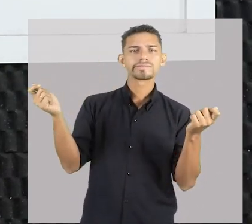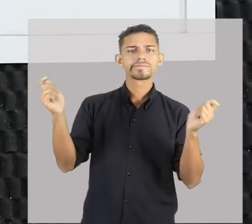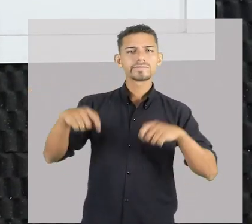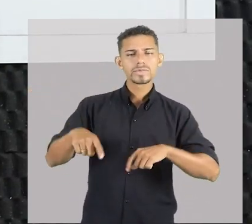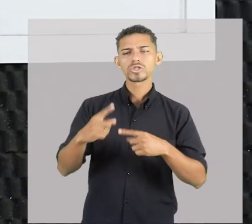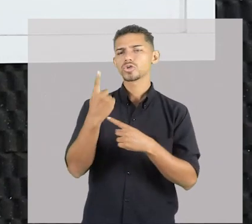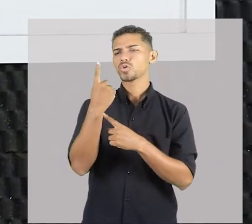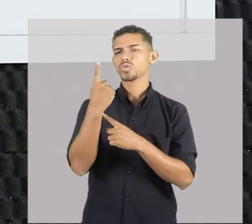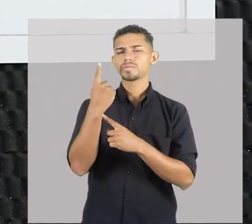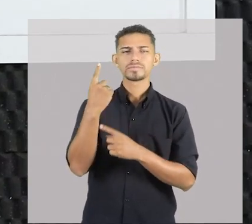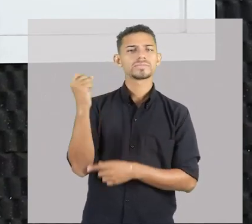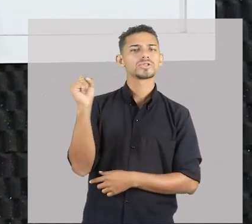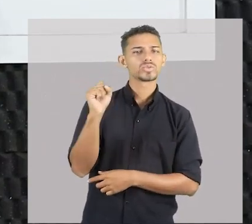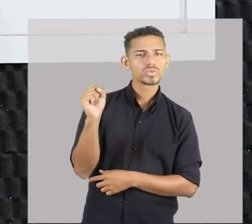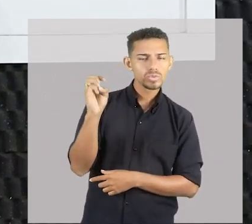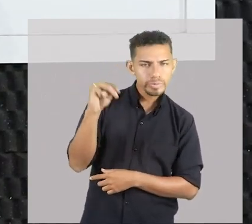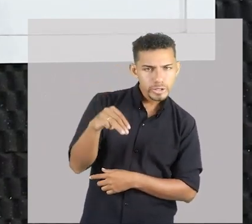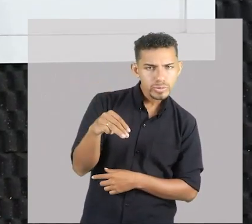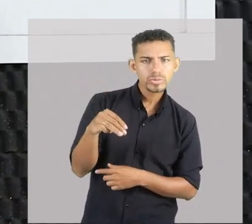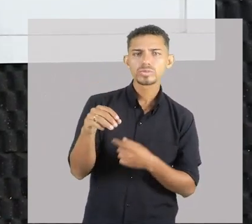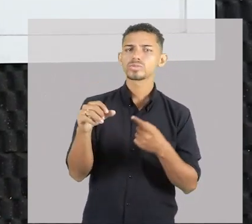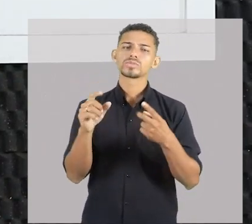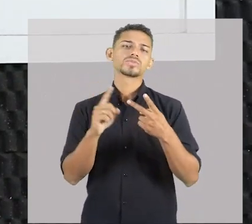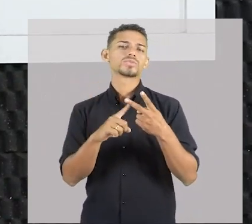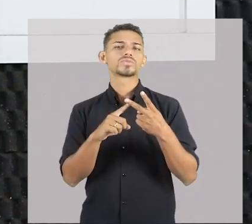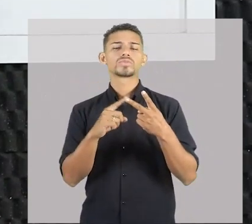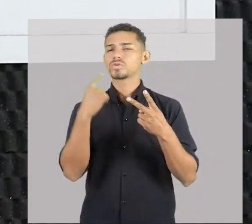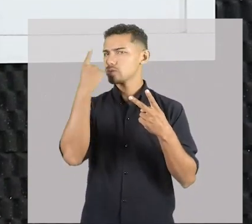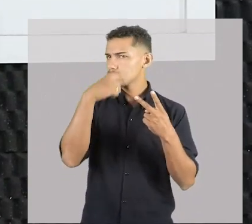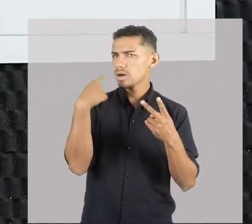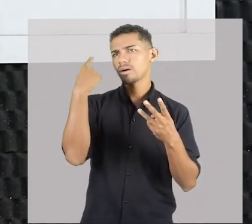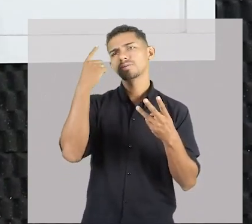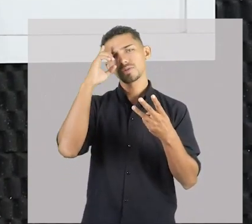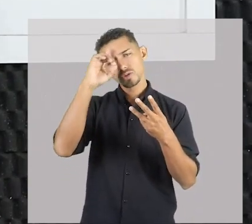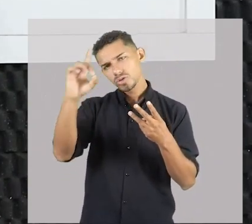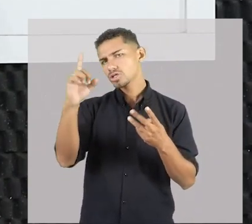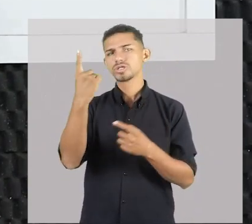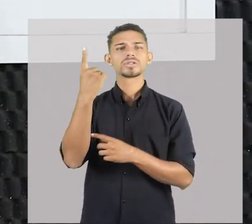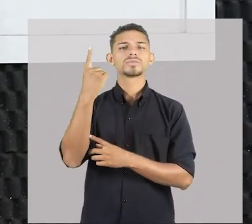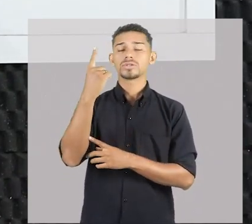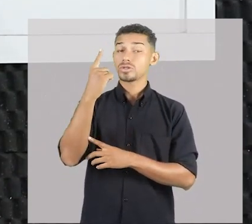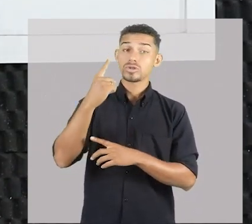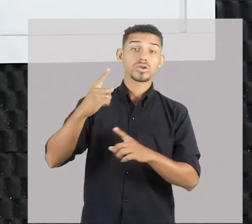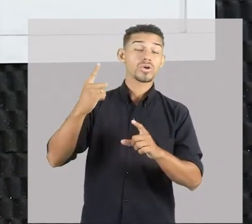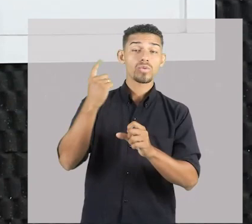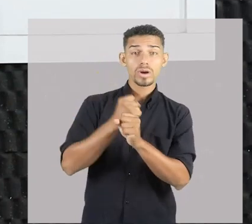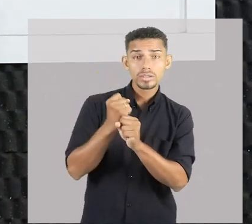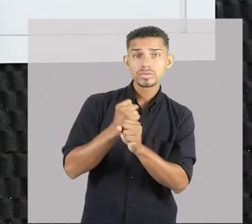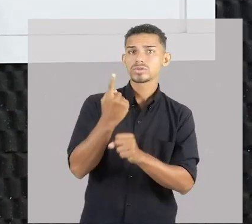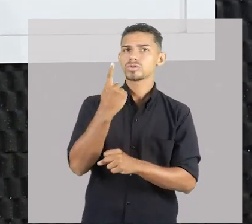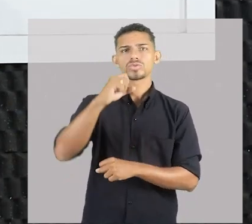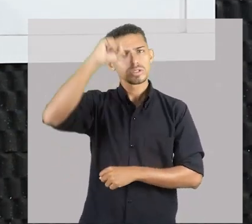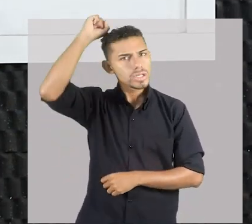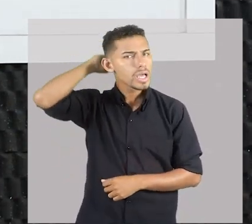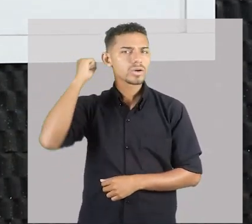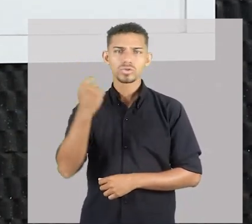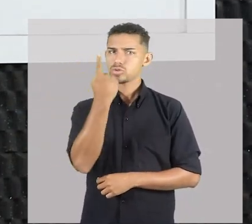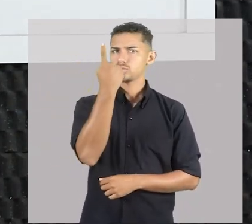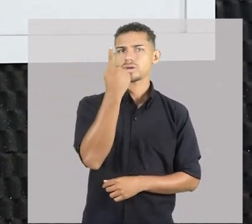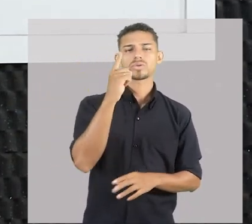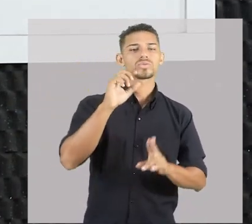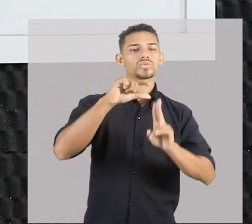de repetições em 1 segundo, é o número de voltas em 1 hora, em 1 dia, em 1 ano, em 1 século, em uma unidade de tempo,